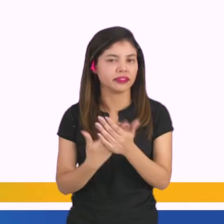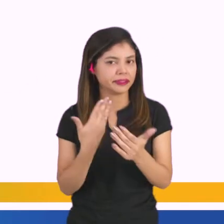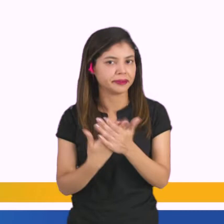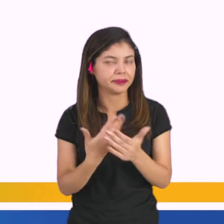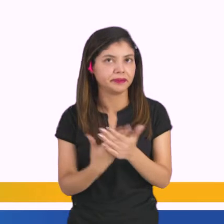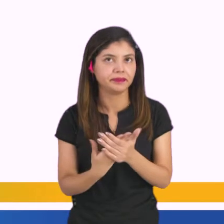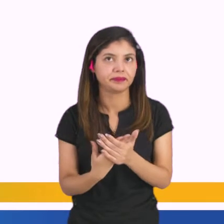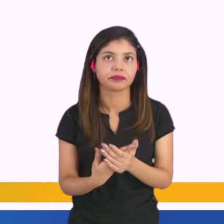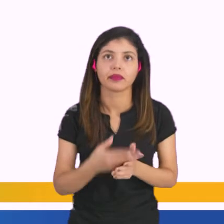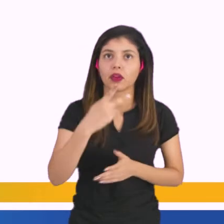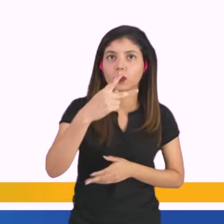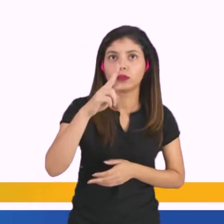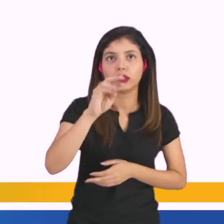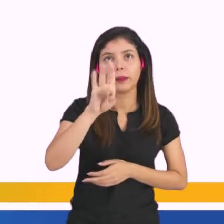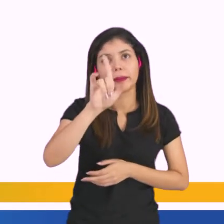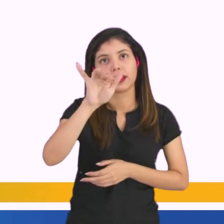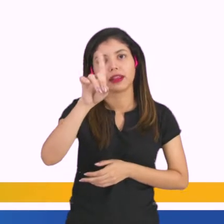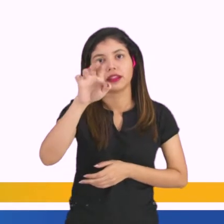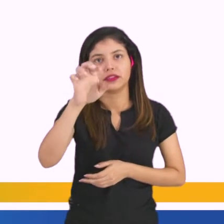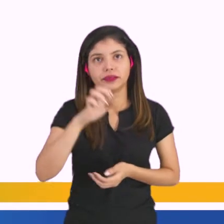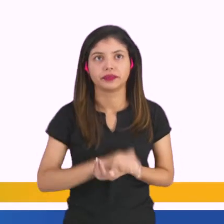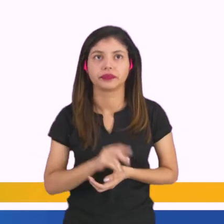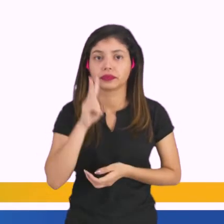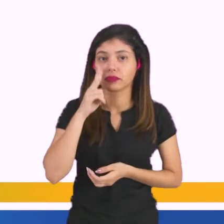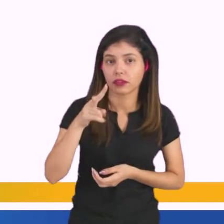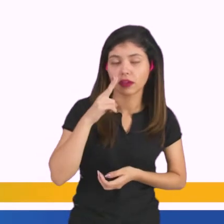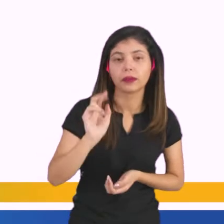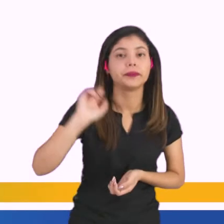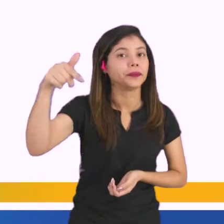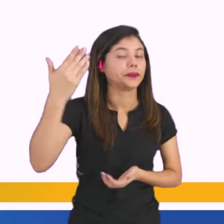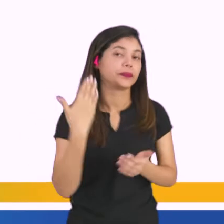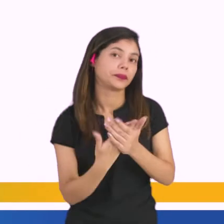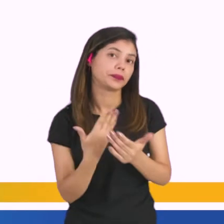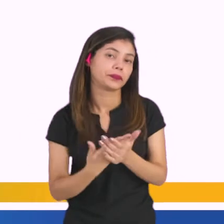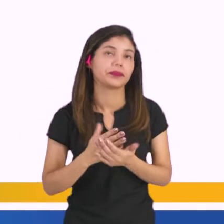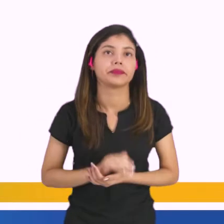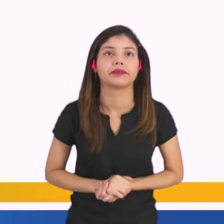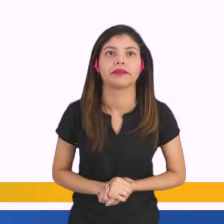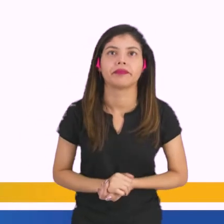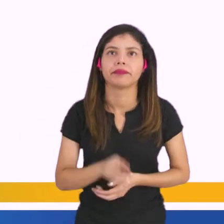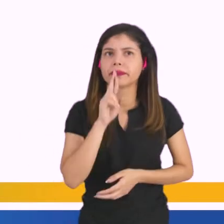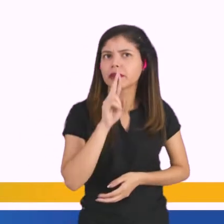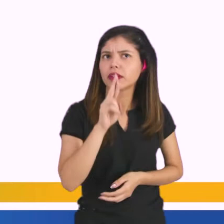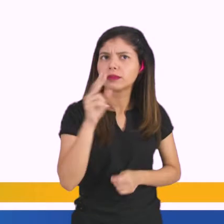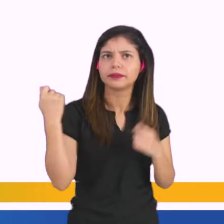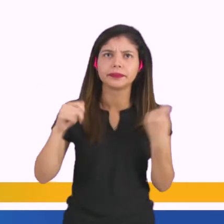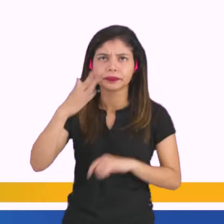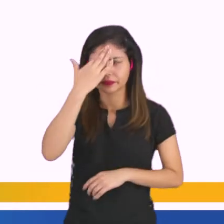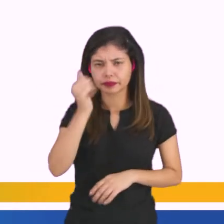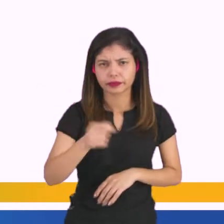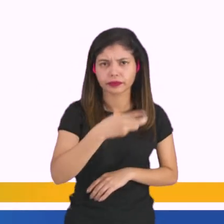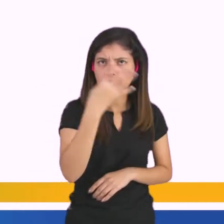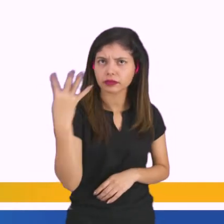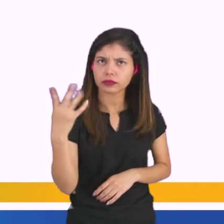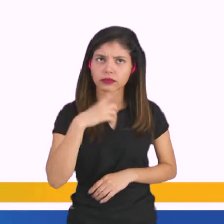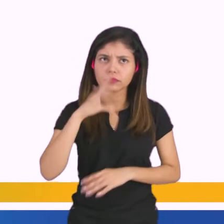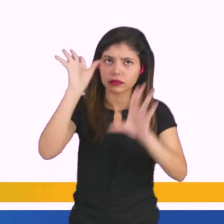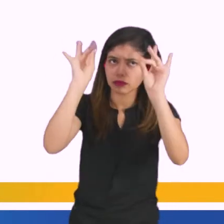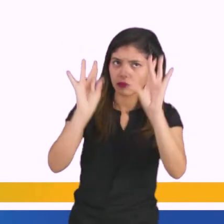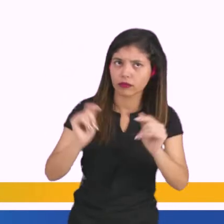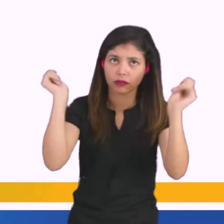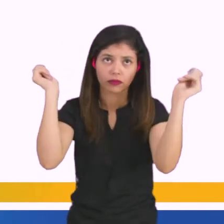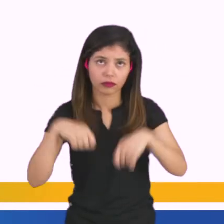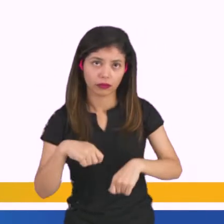das probabilidades, que vocês irão ver nas próximas aulas. Para calcular, precisamos saber a quantidade de